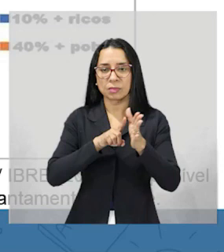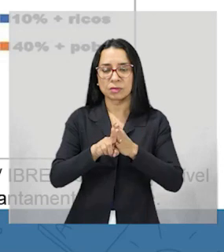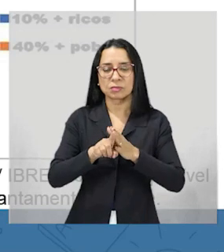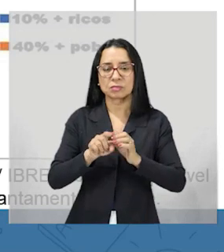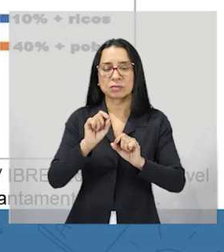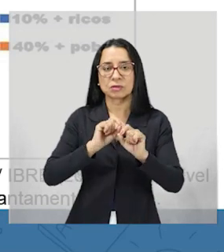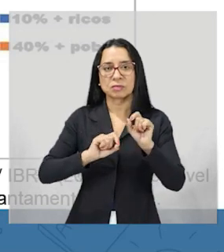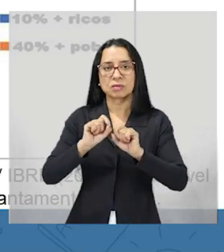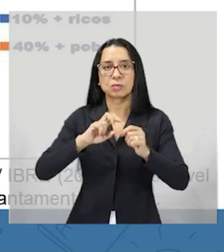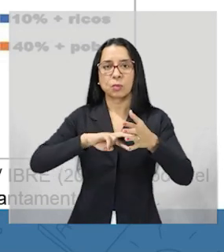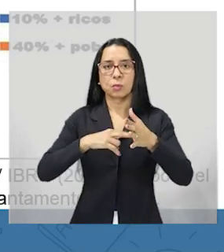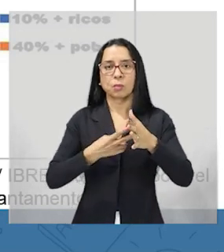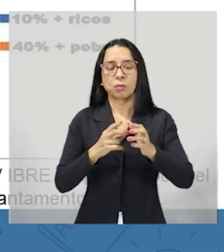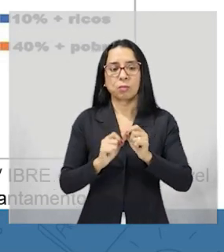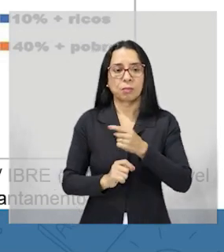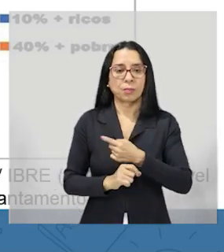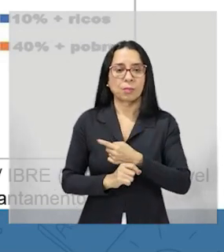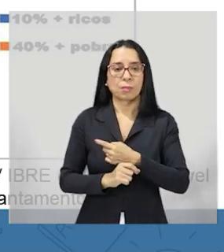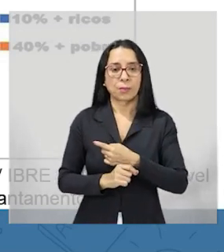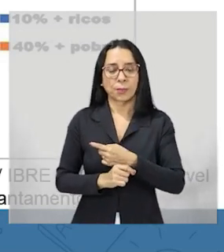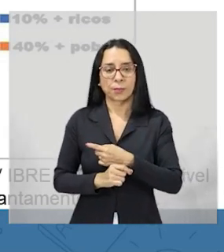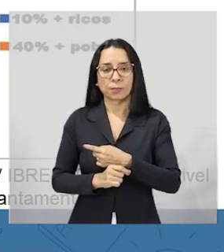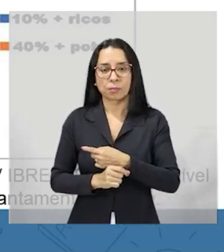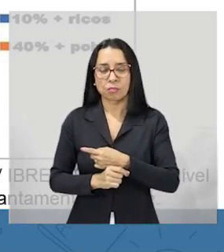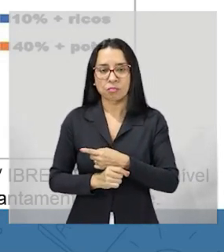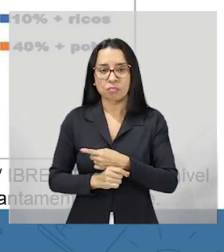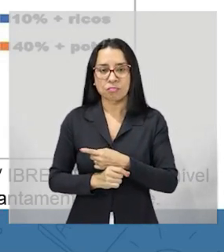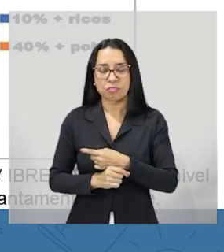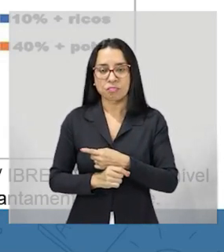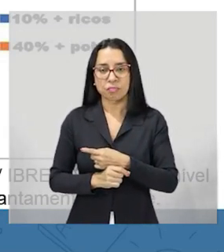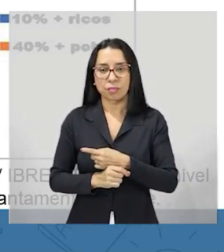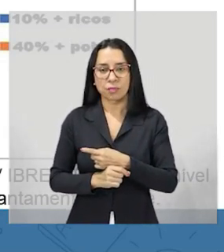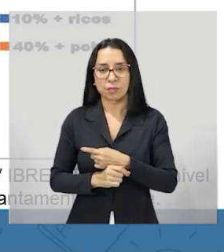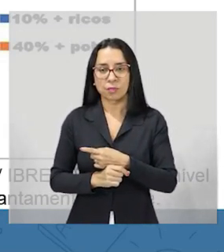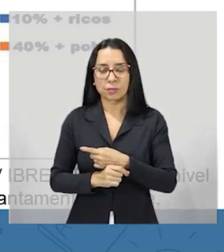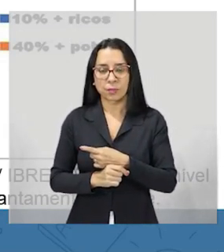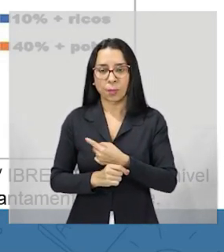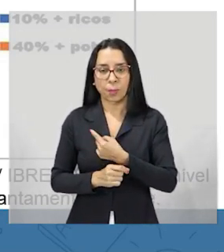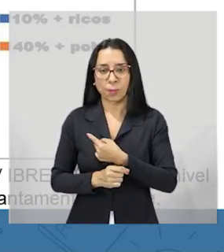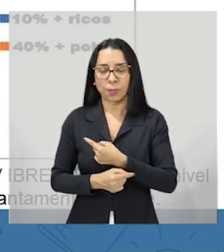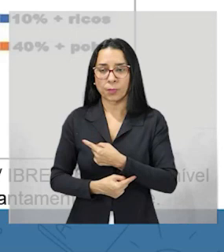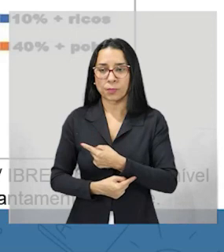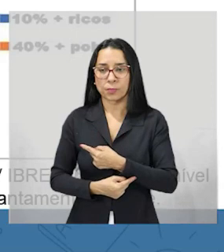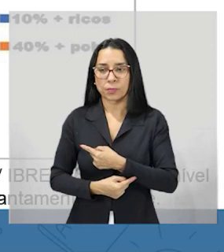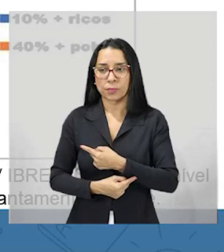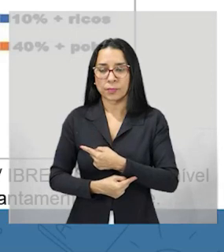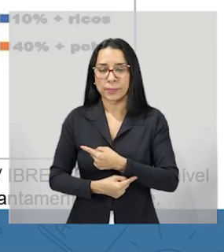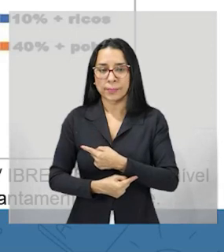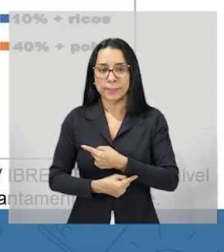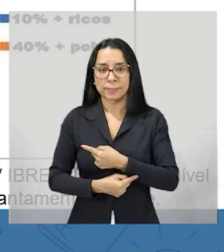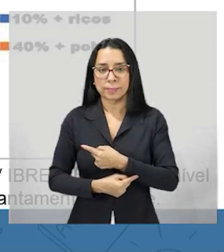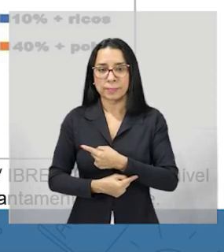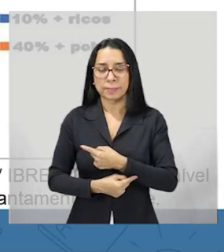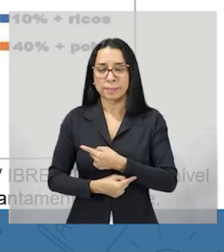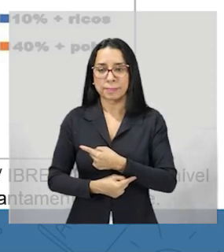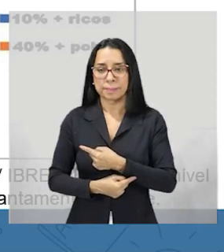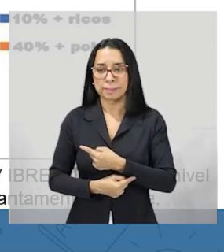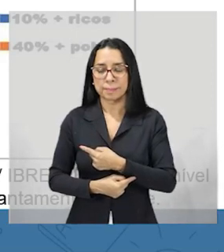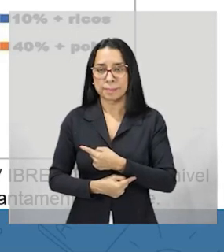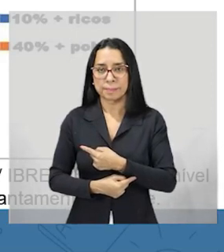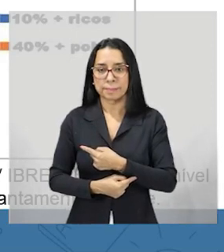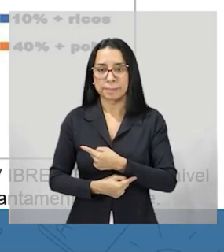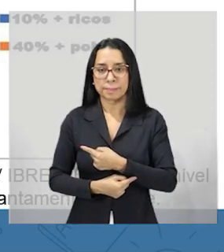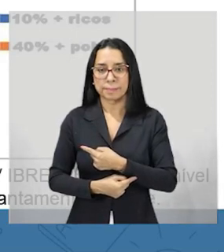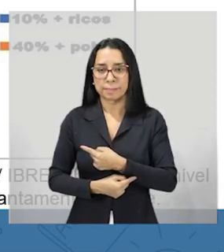ele diz o seguinte, os dados apresentados na pesquisa realizada pelo Instituto Brasileiro de Economia, né, da Fundação Getúlio Vargas,